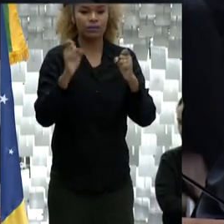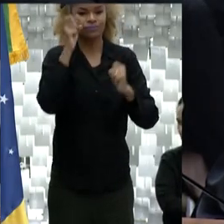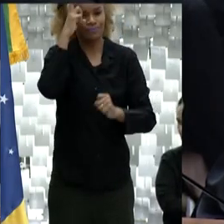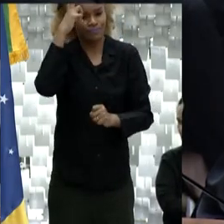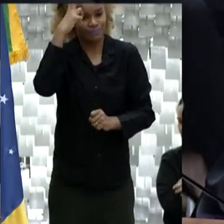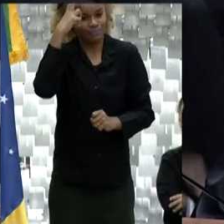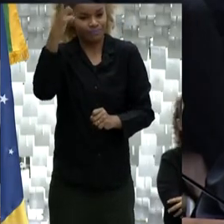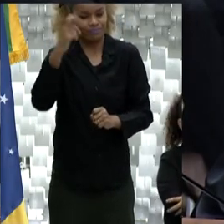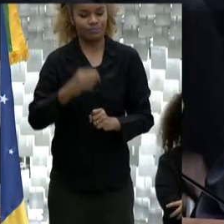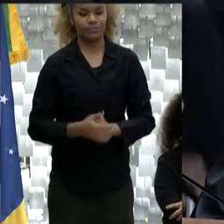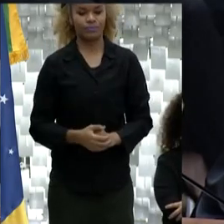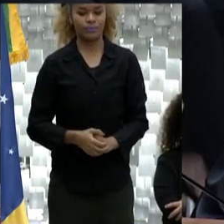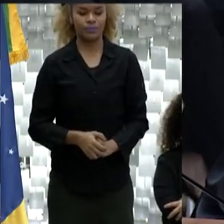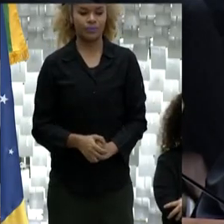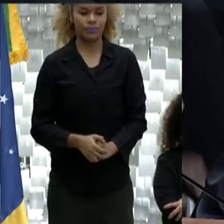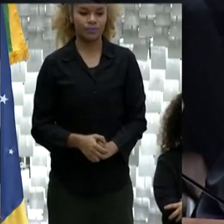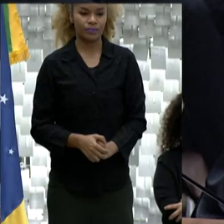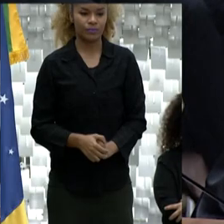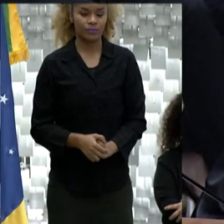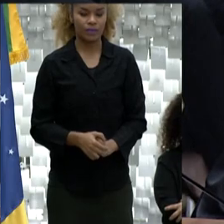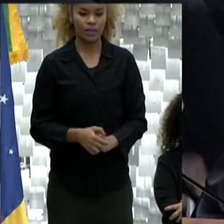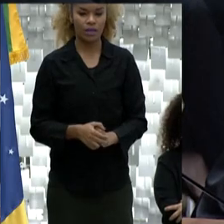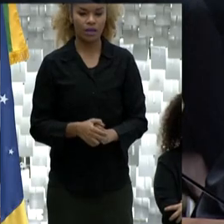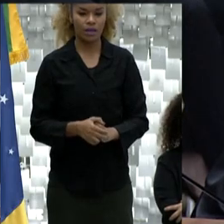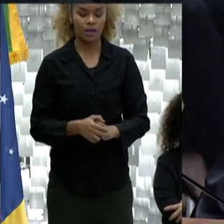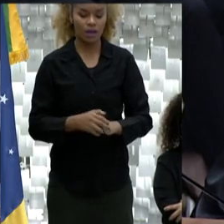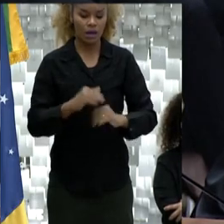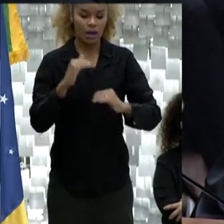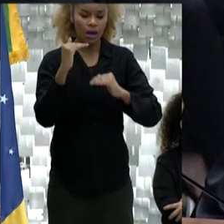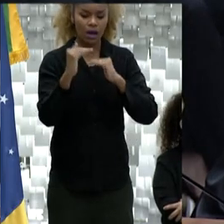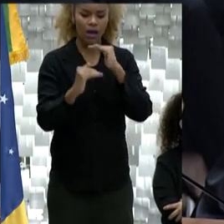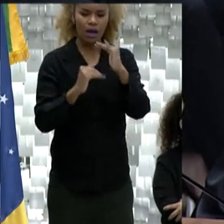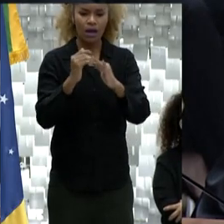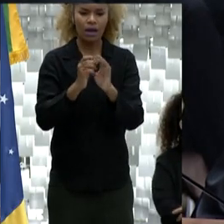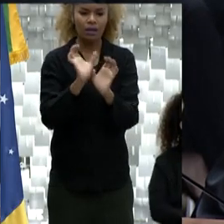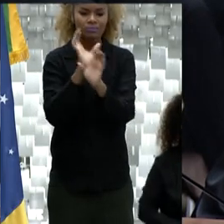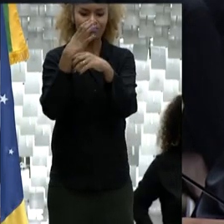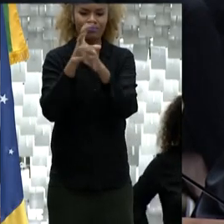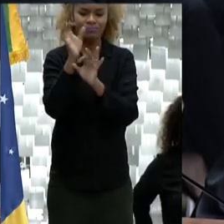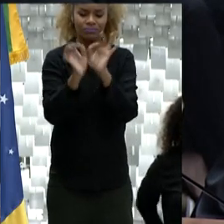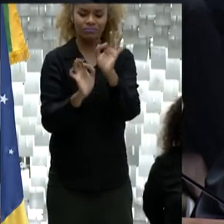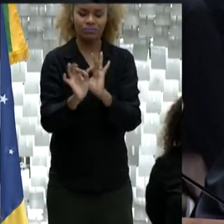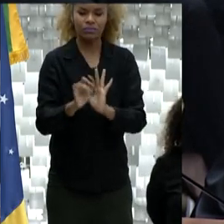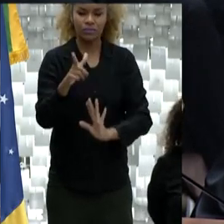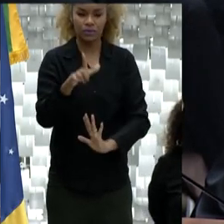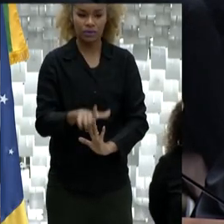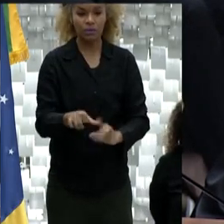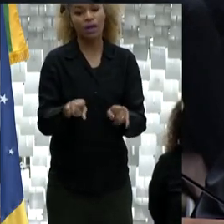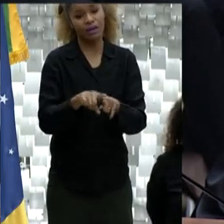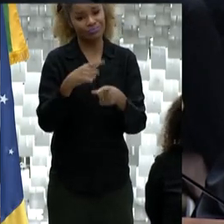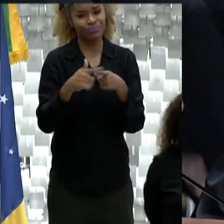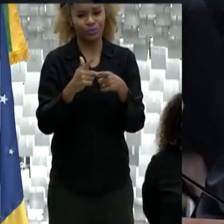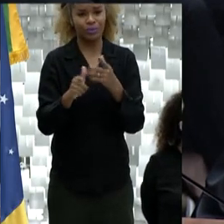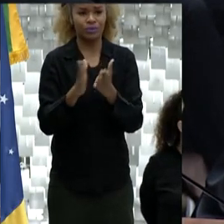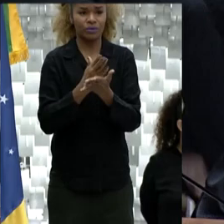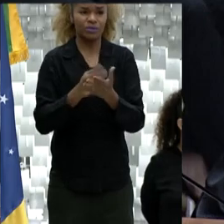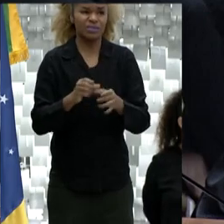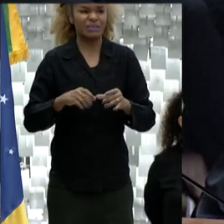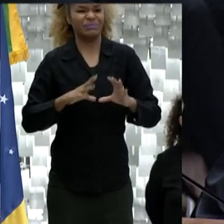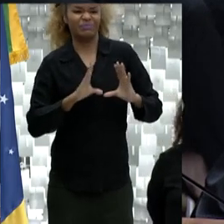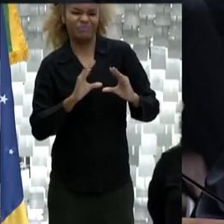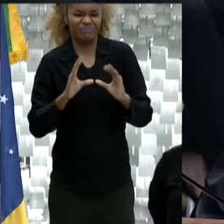inteligentes. O processo de reengenharia tem seus efeitos colaterais e